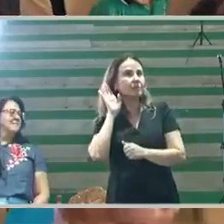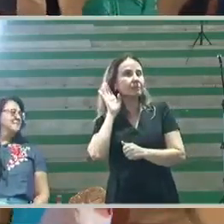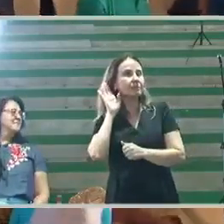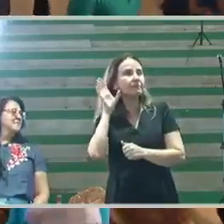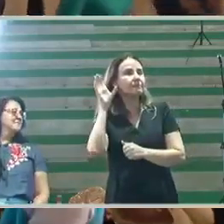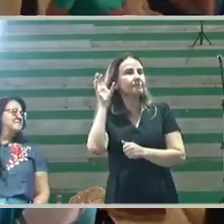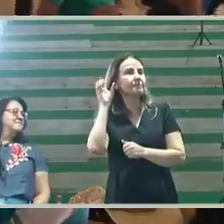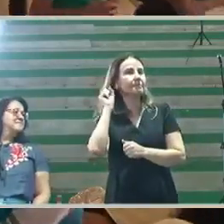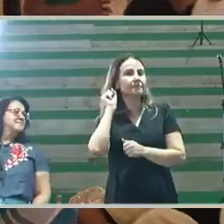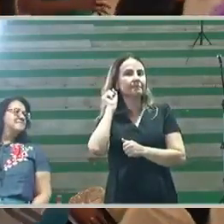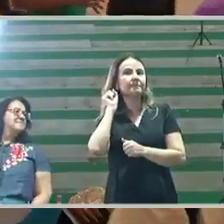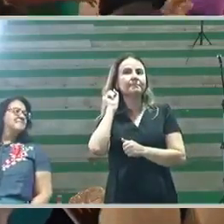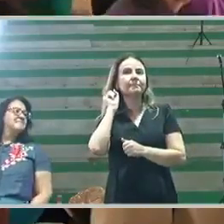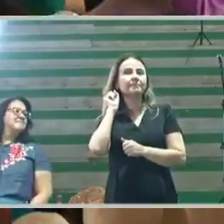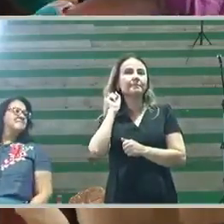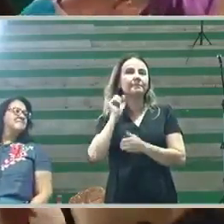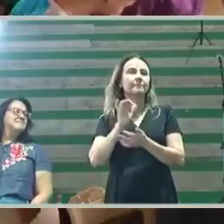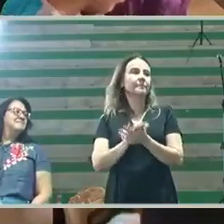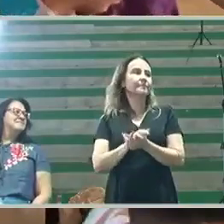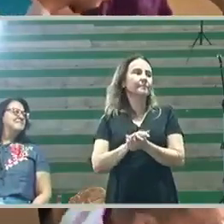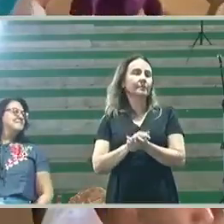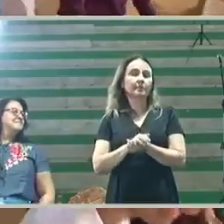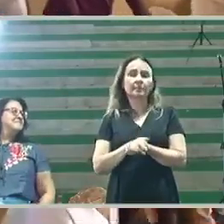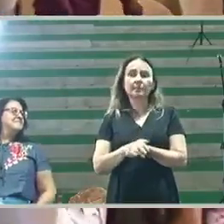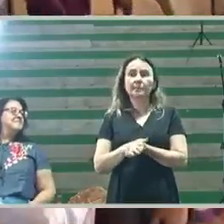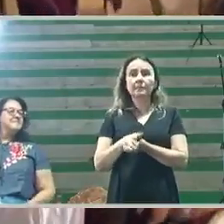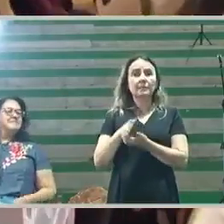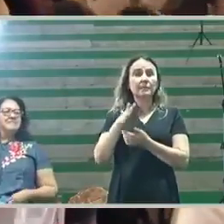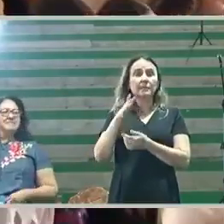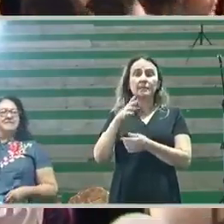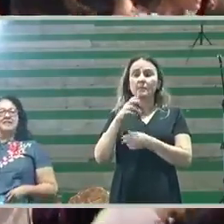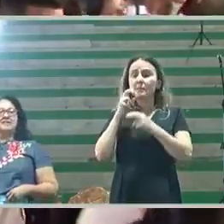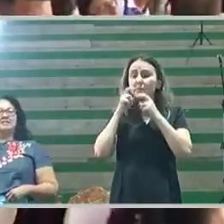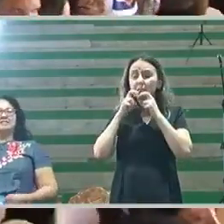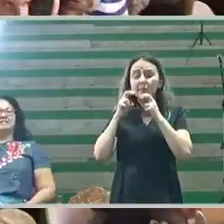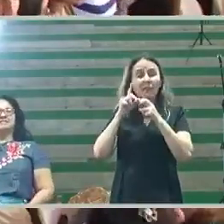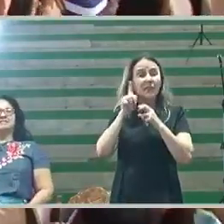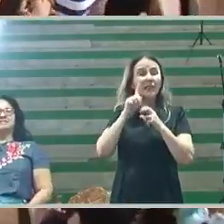Deixa eu ouvir você mais de perto. Tá muito baixo pro tanto de gente que tem aqui, vai.